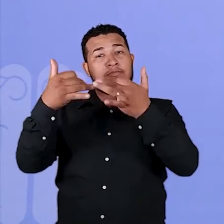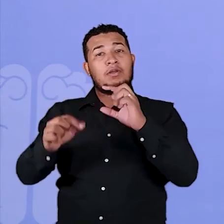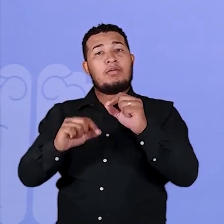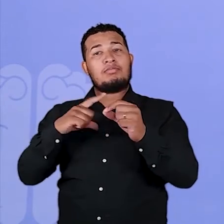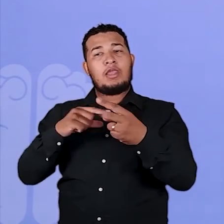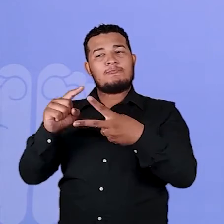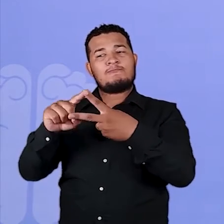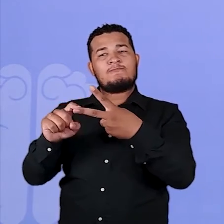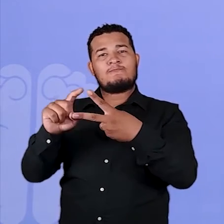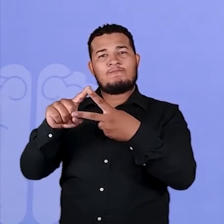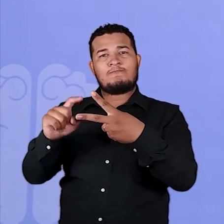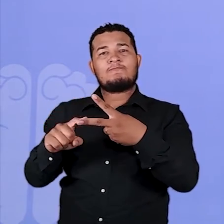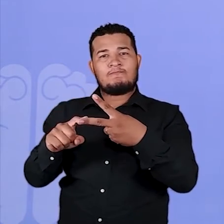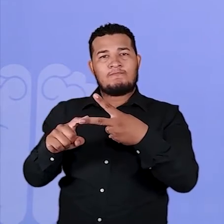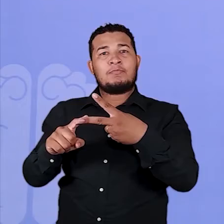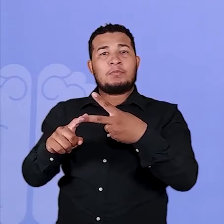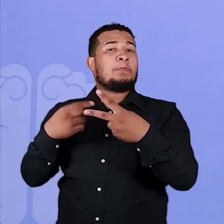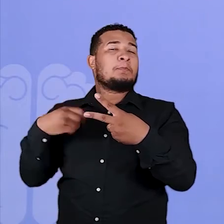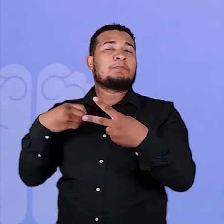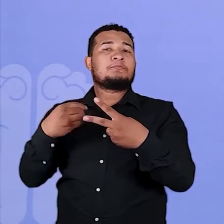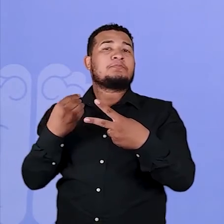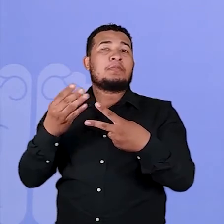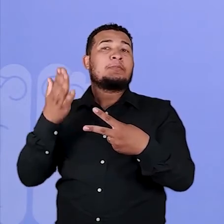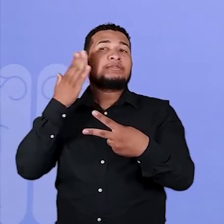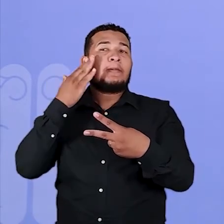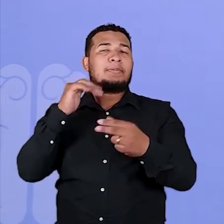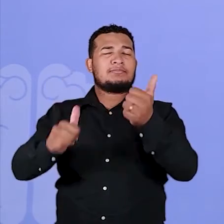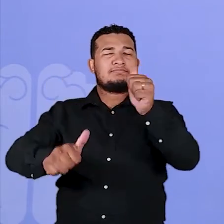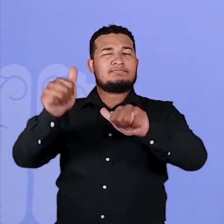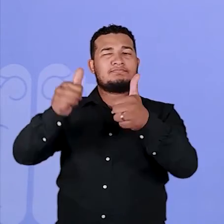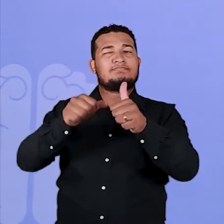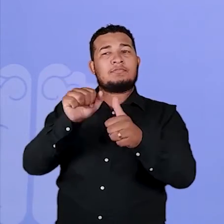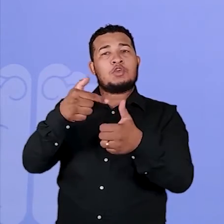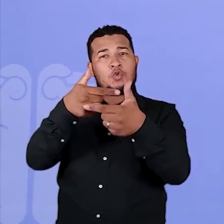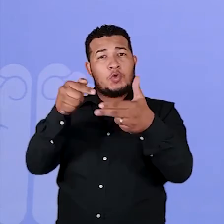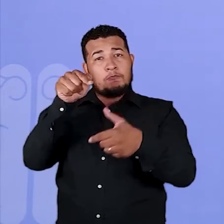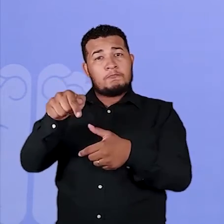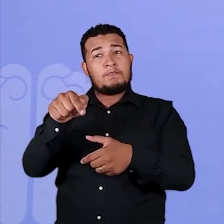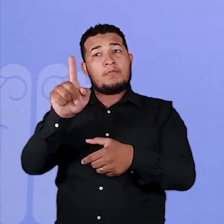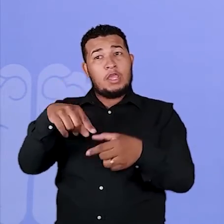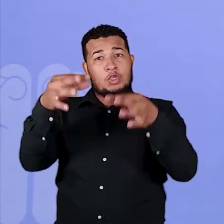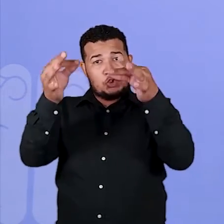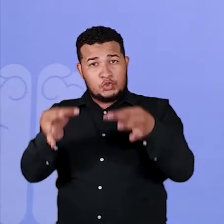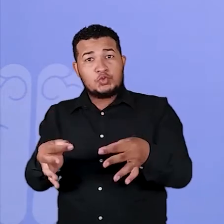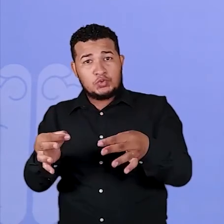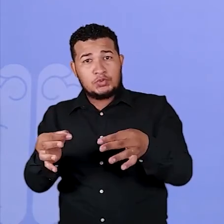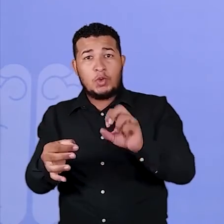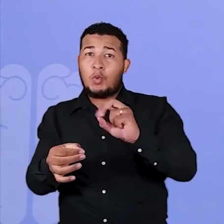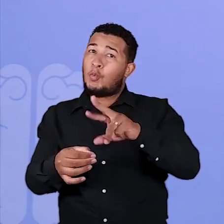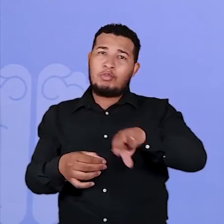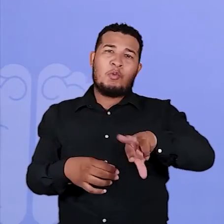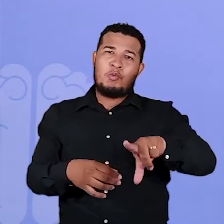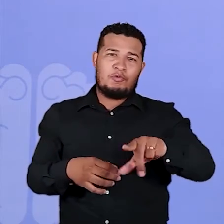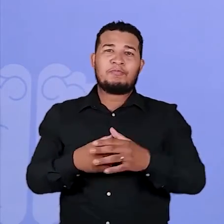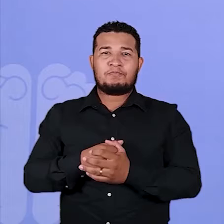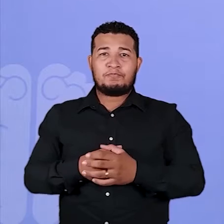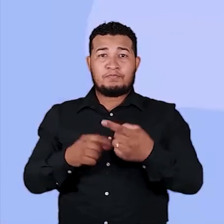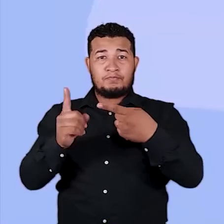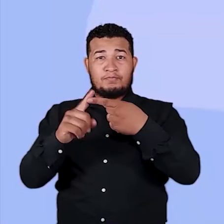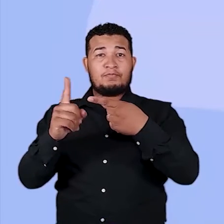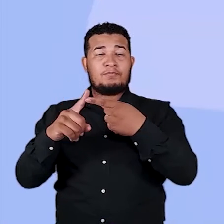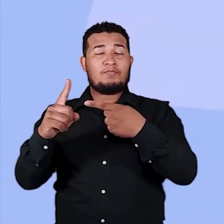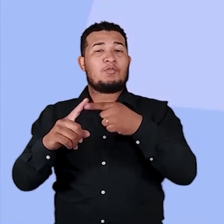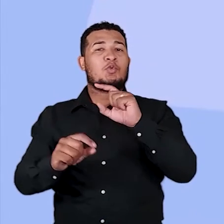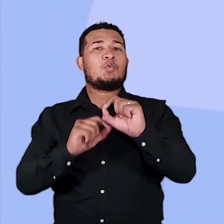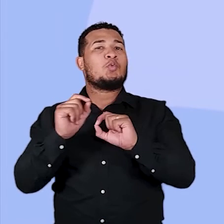critérios básicos para a gente levar em consideração na hora de avaliar se uma ação é justa ou não.